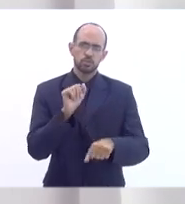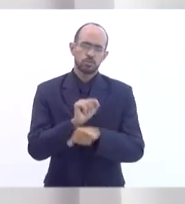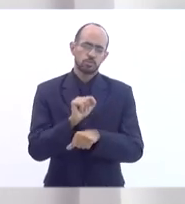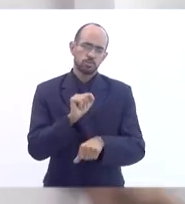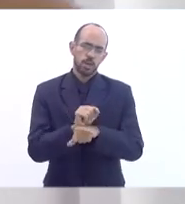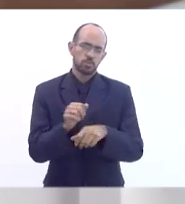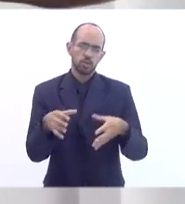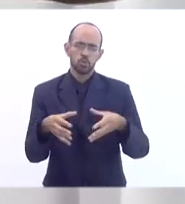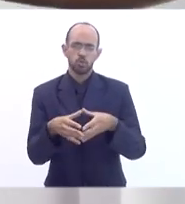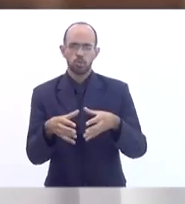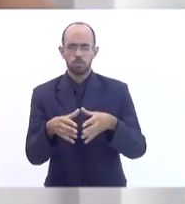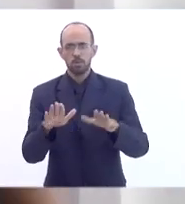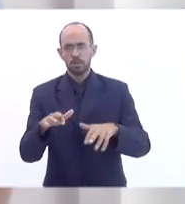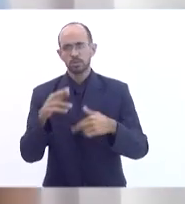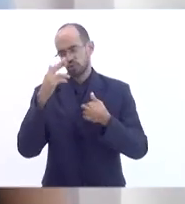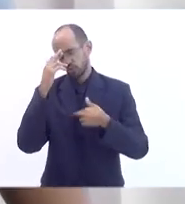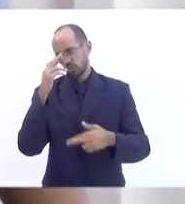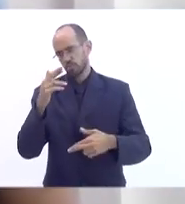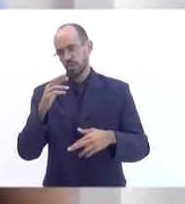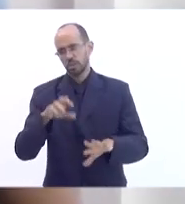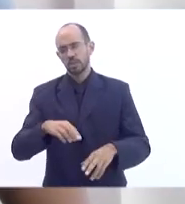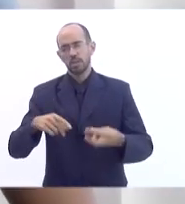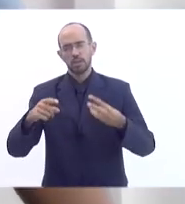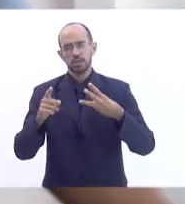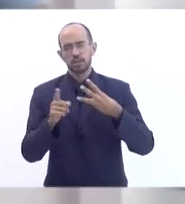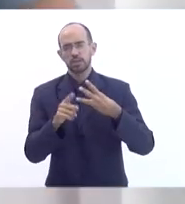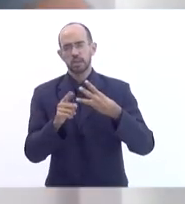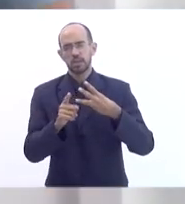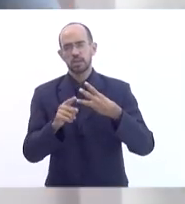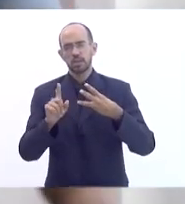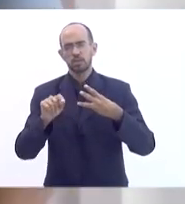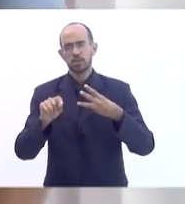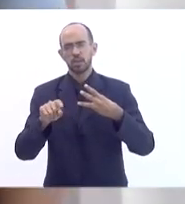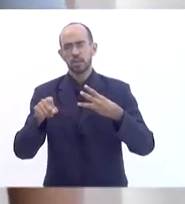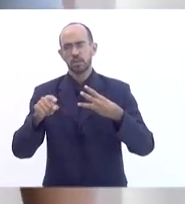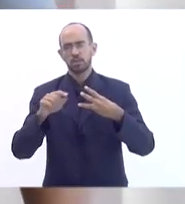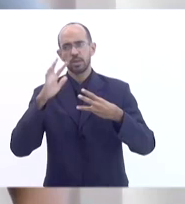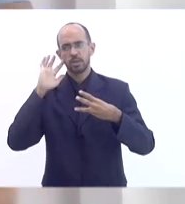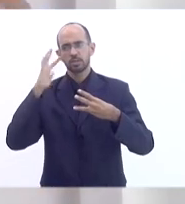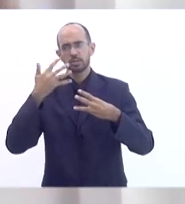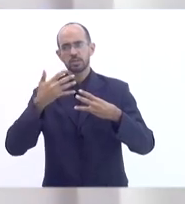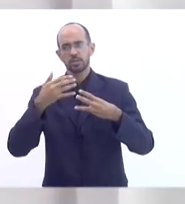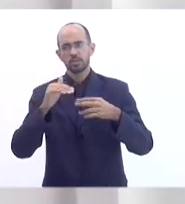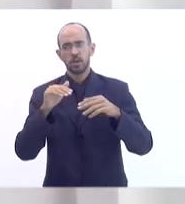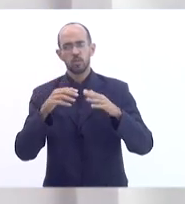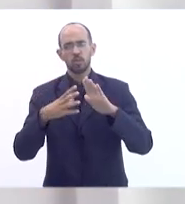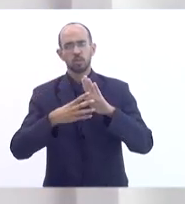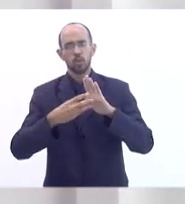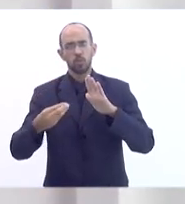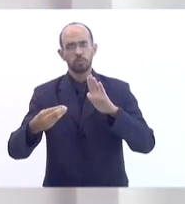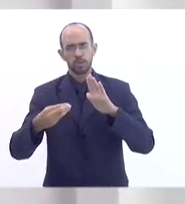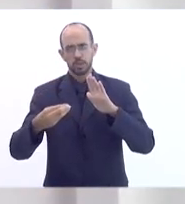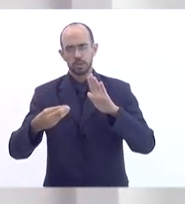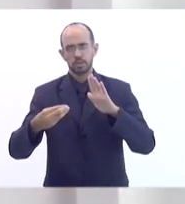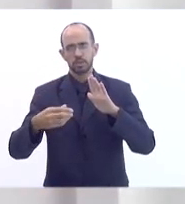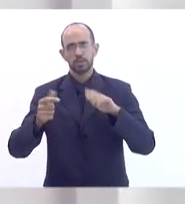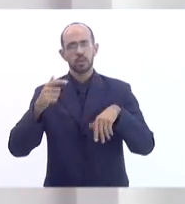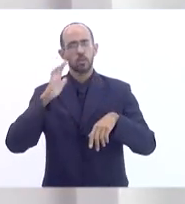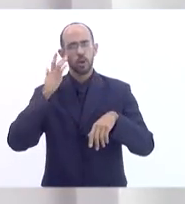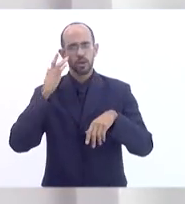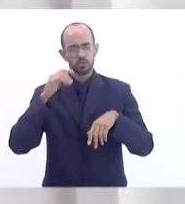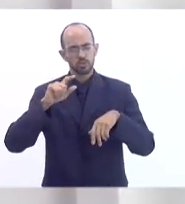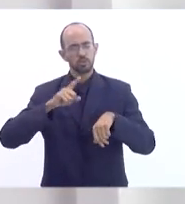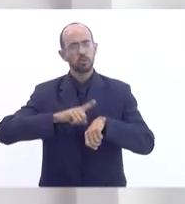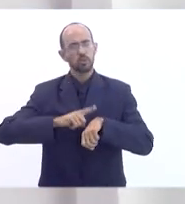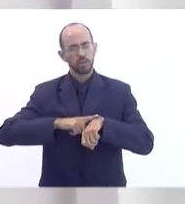assim mas nós cumprimos e a terceira hipótese seria uma decisão de natureza análoga que eu acho que ao tempo isso vai